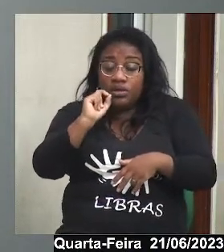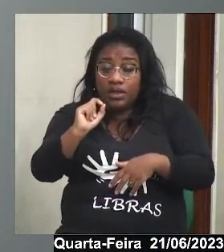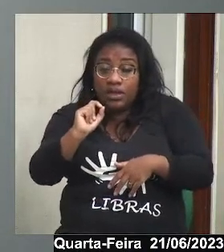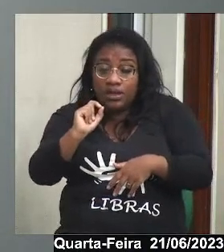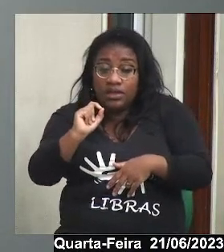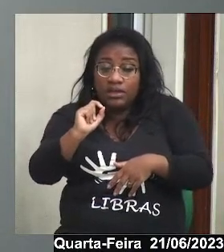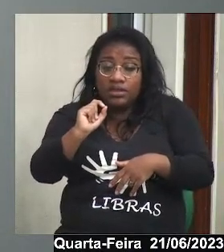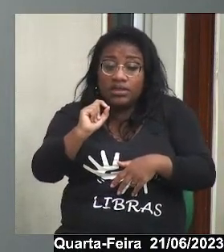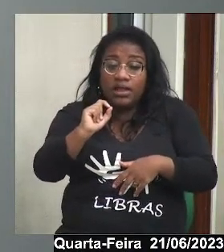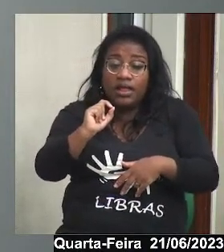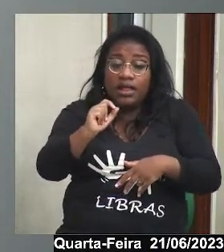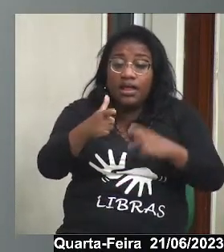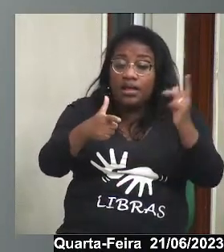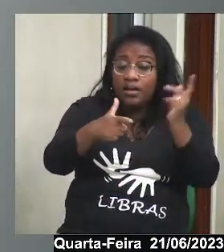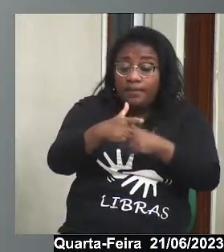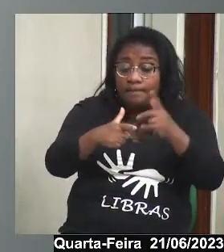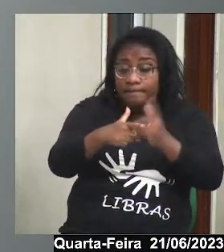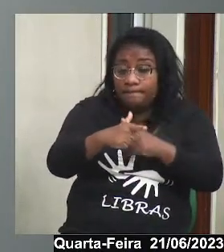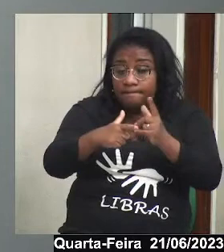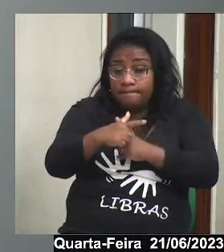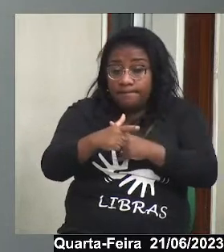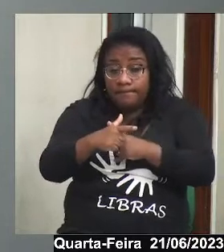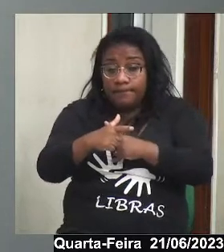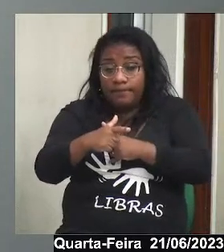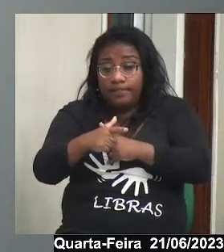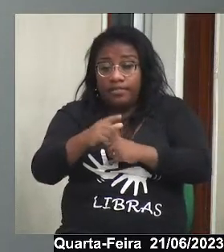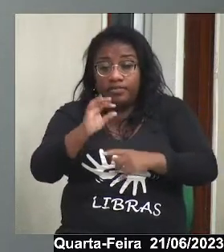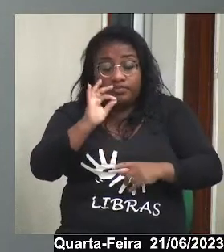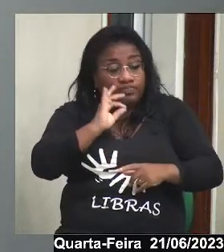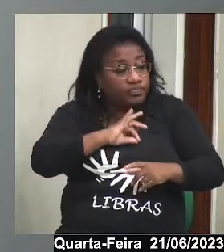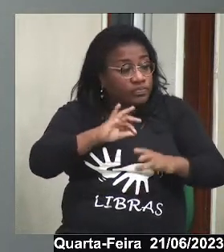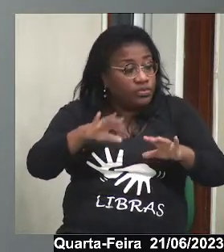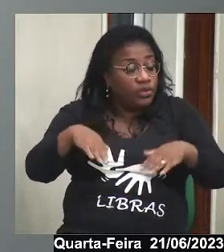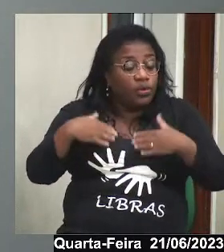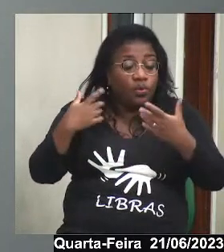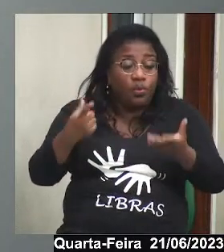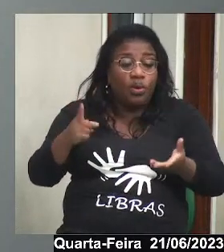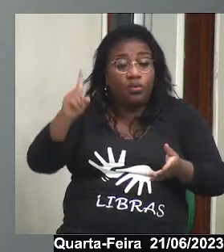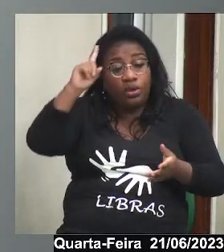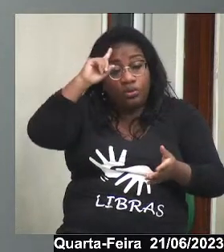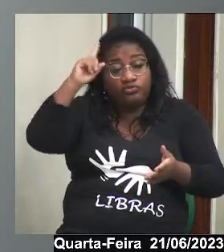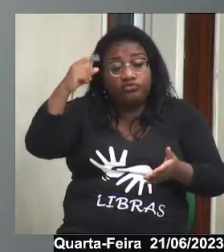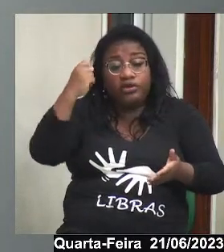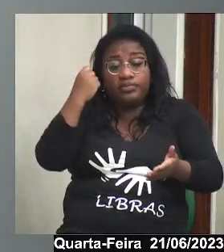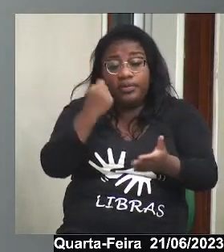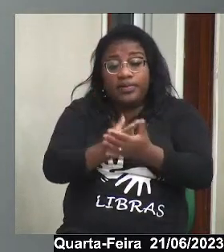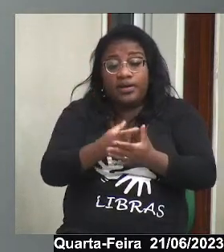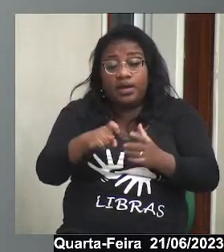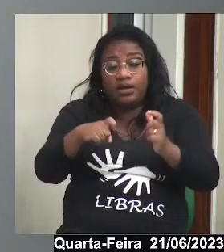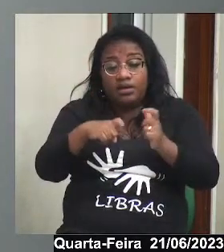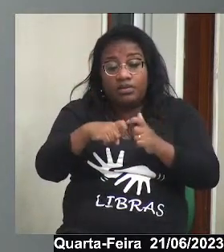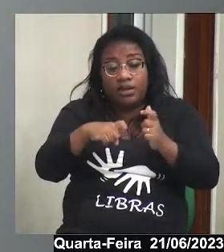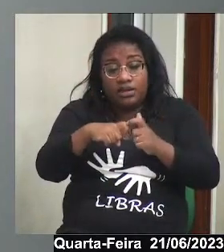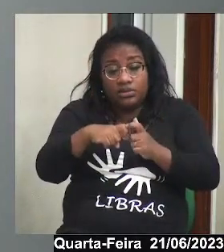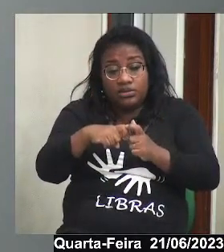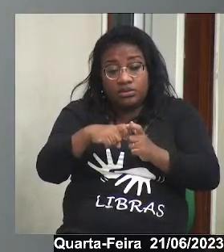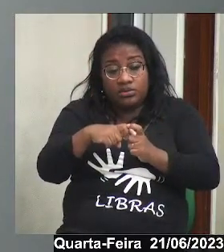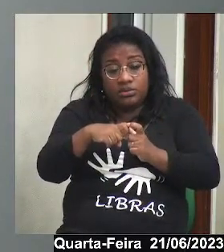INSS, com a INSS, quantos médicos é que ela está devendo e qual que é o prazo para pagar esses médicos.